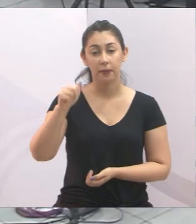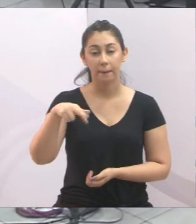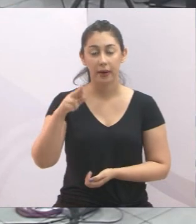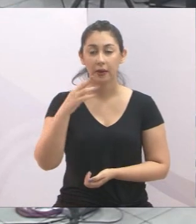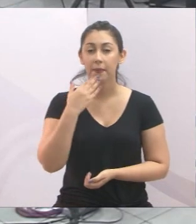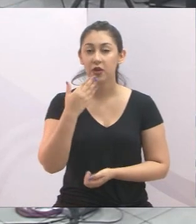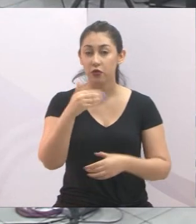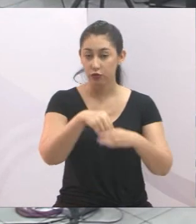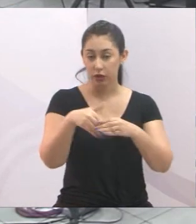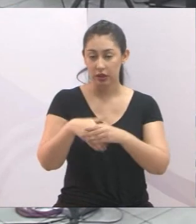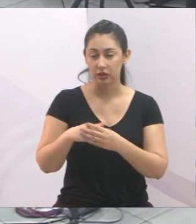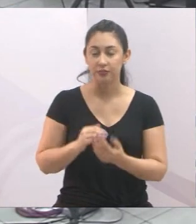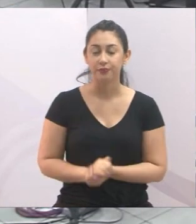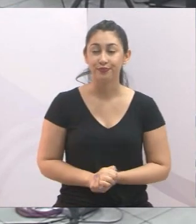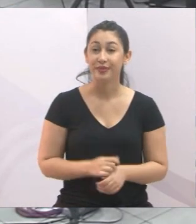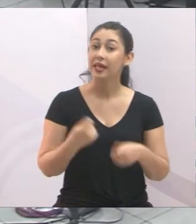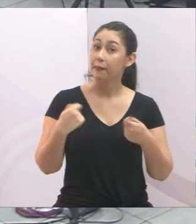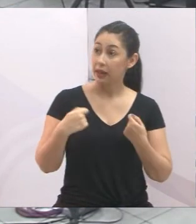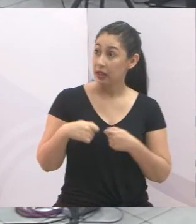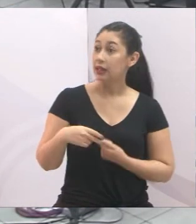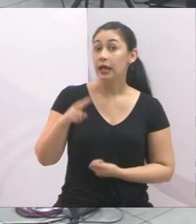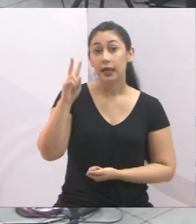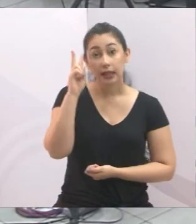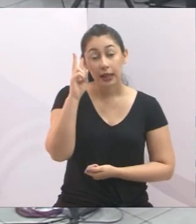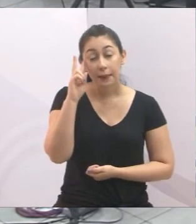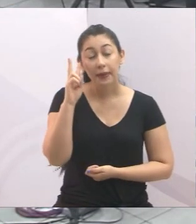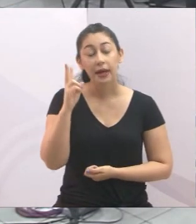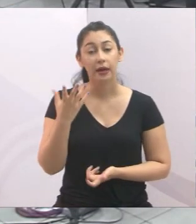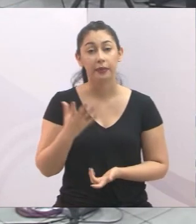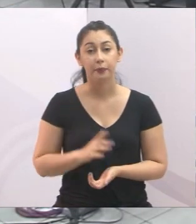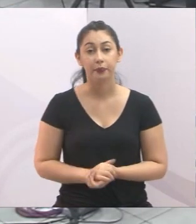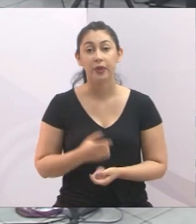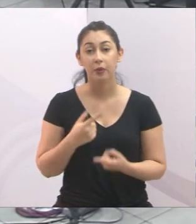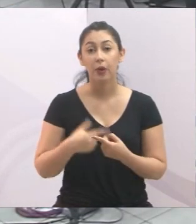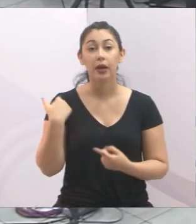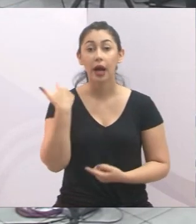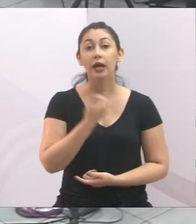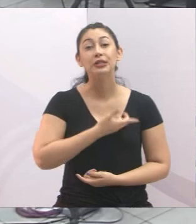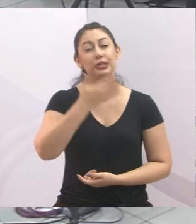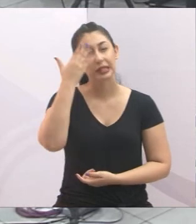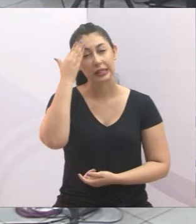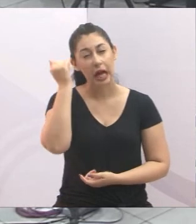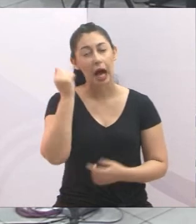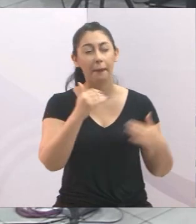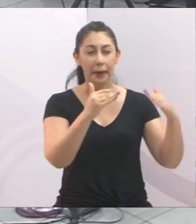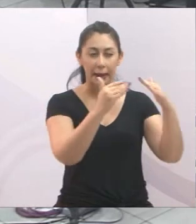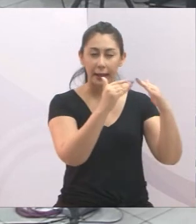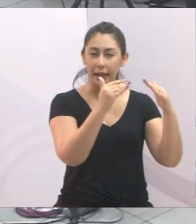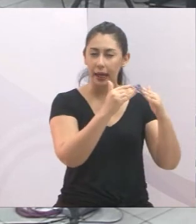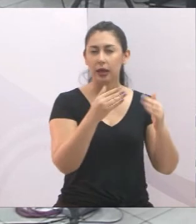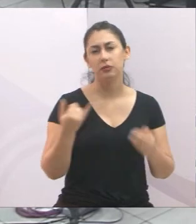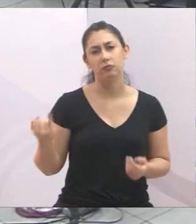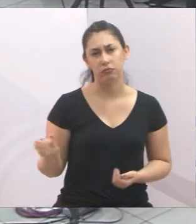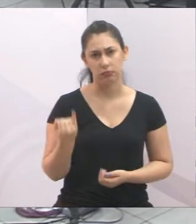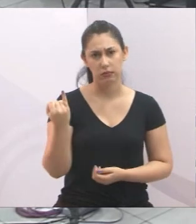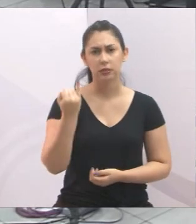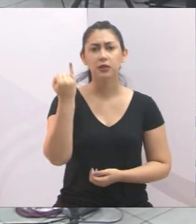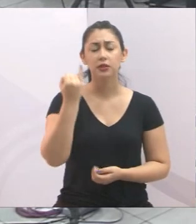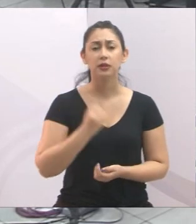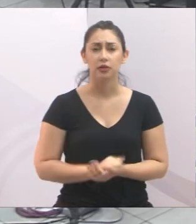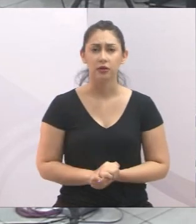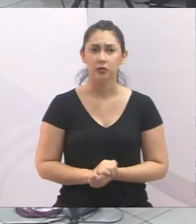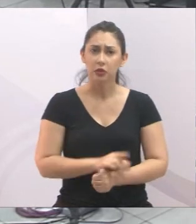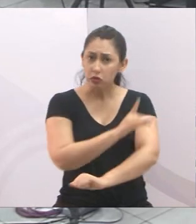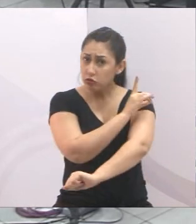faz necessário essa lembrança, porque a gente sabe o quanto é importante a moradia para as pessoas. É